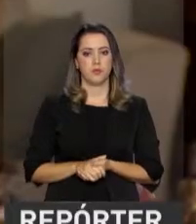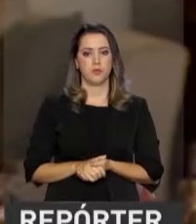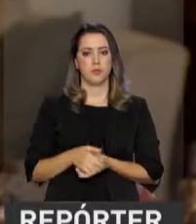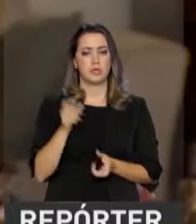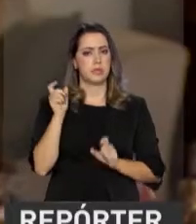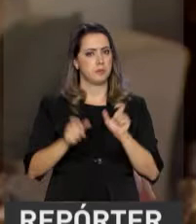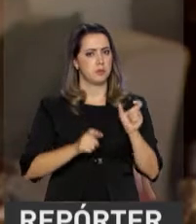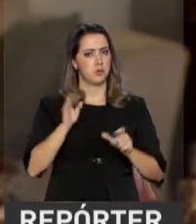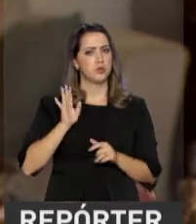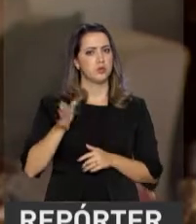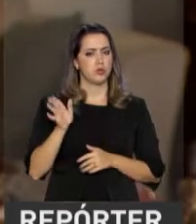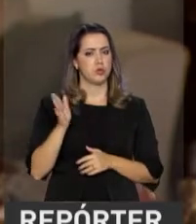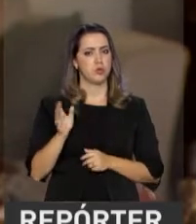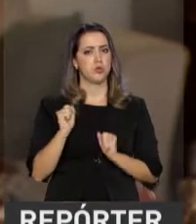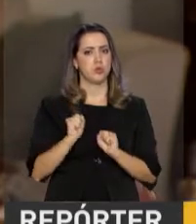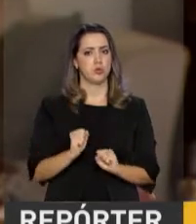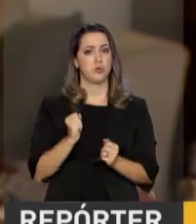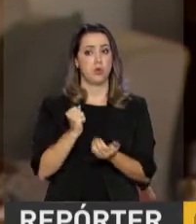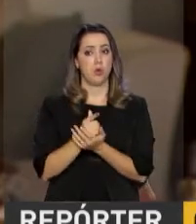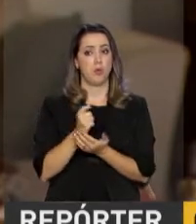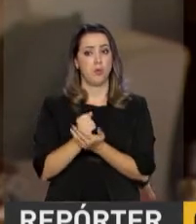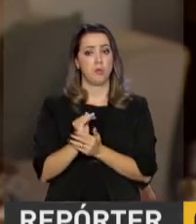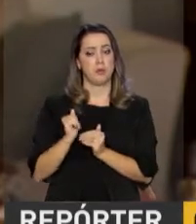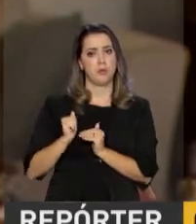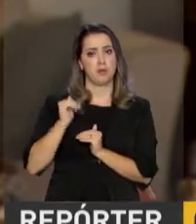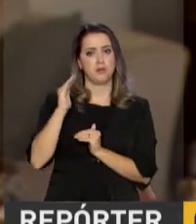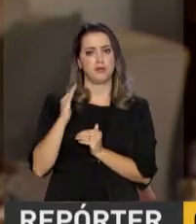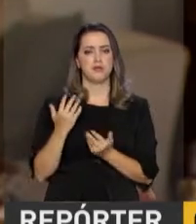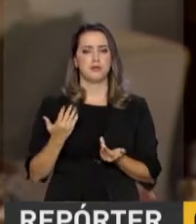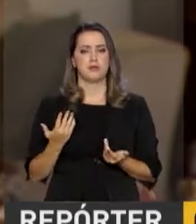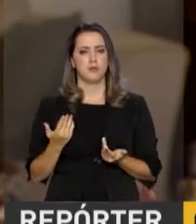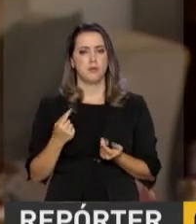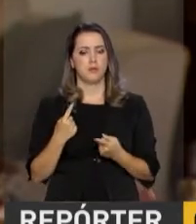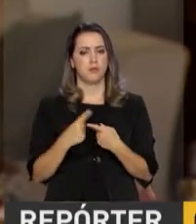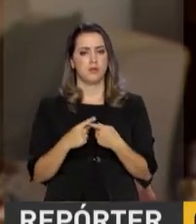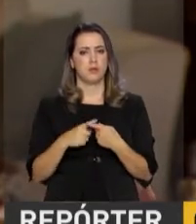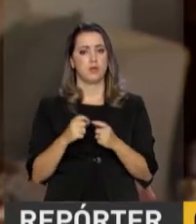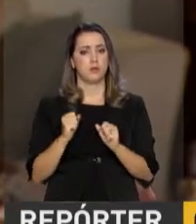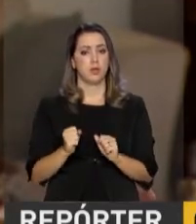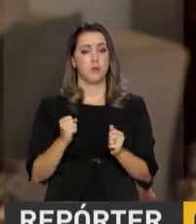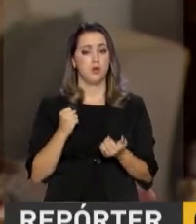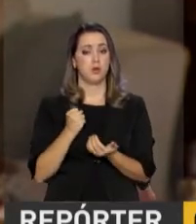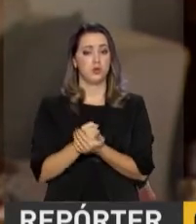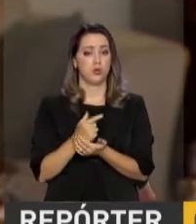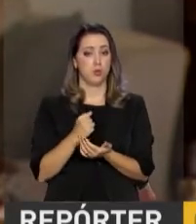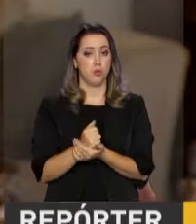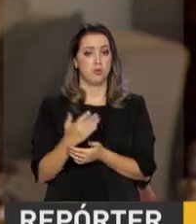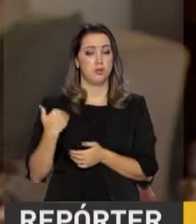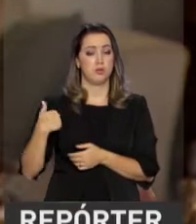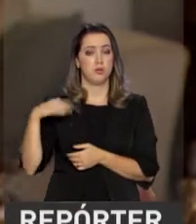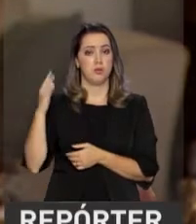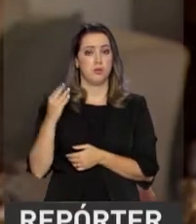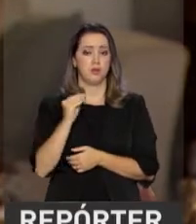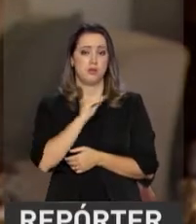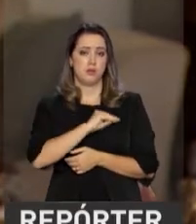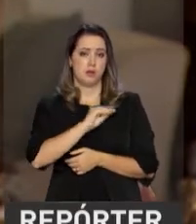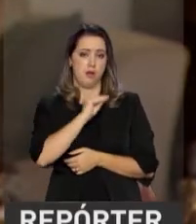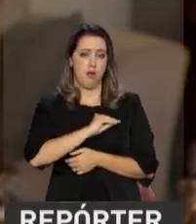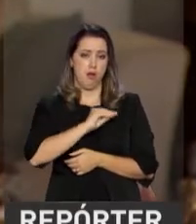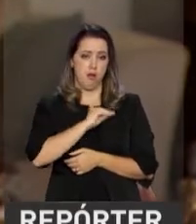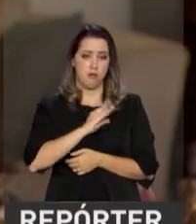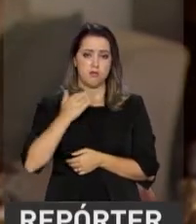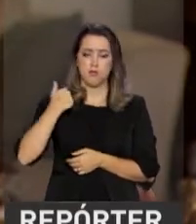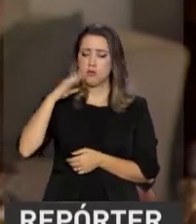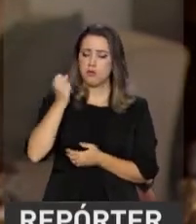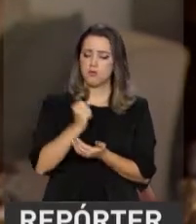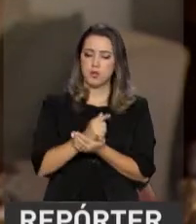até aumentando o seu consumo como um todo, porque estão podendo gastar o seu ordenado, o seu salário em